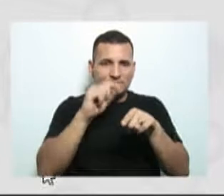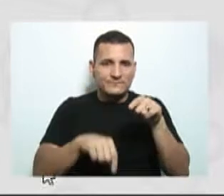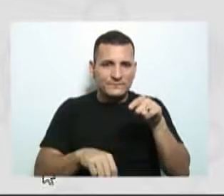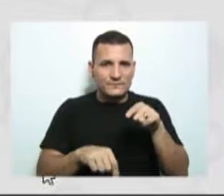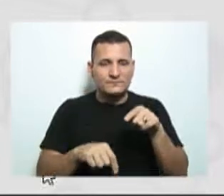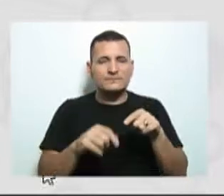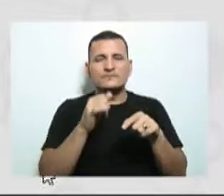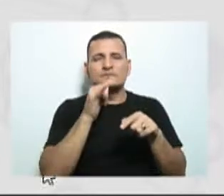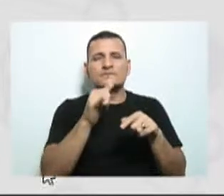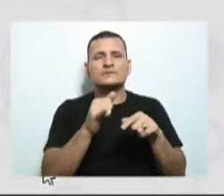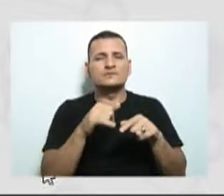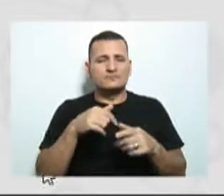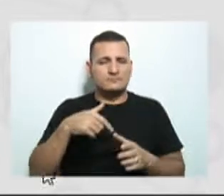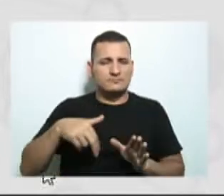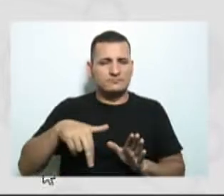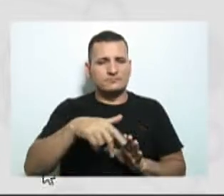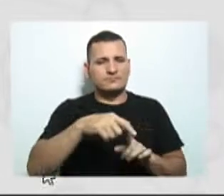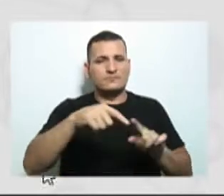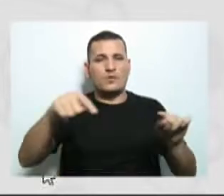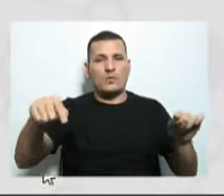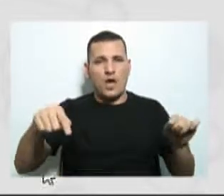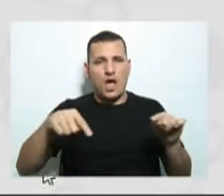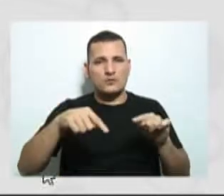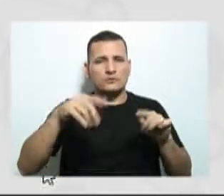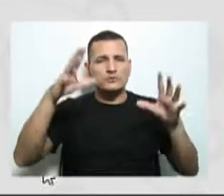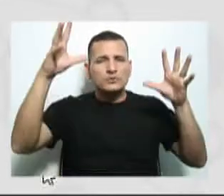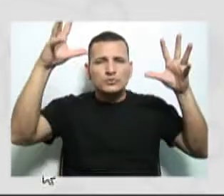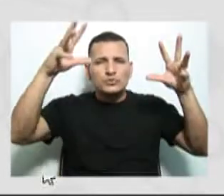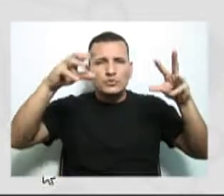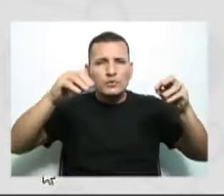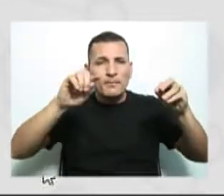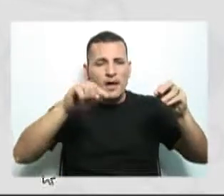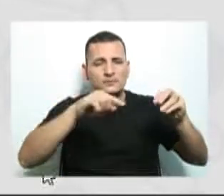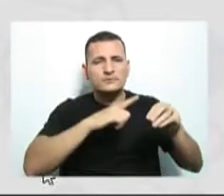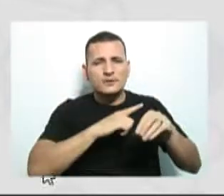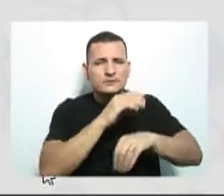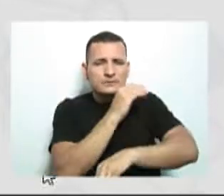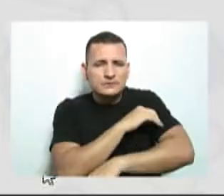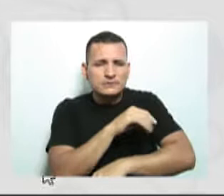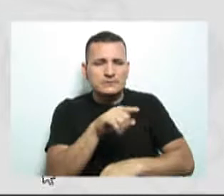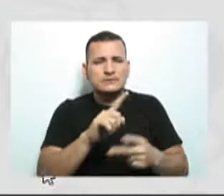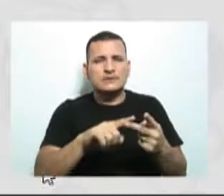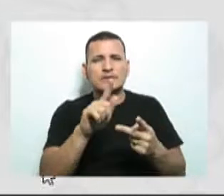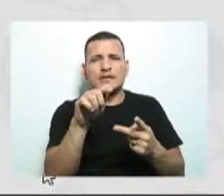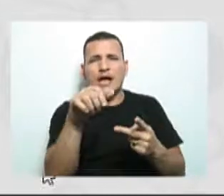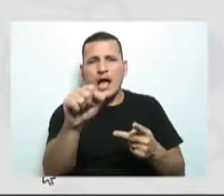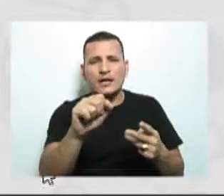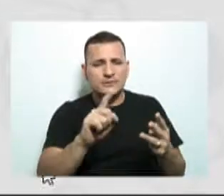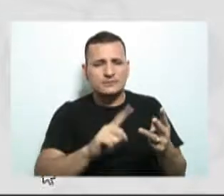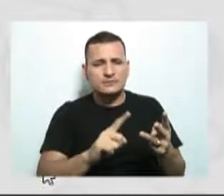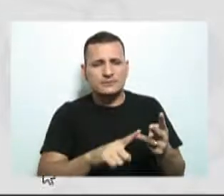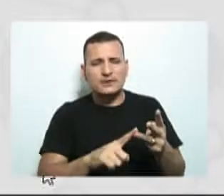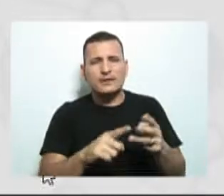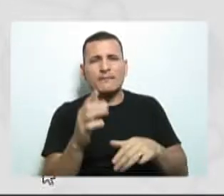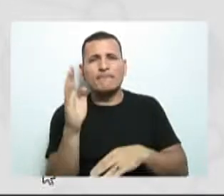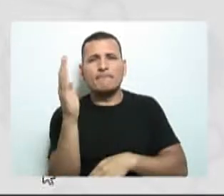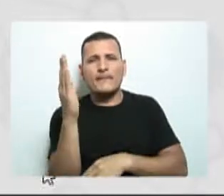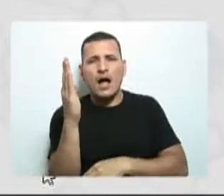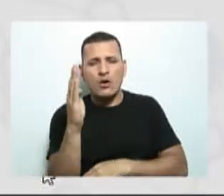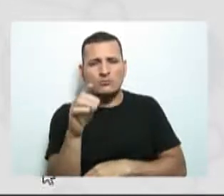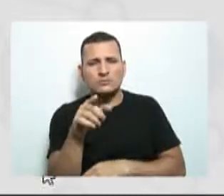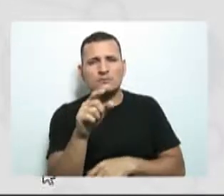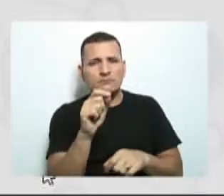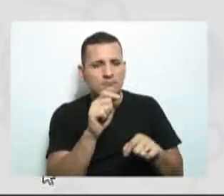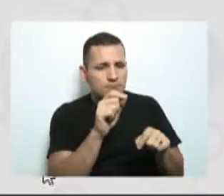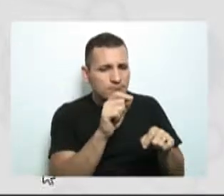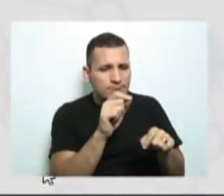escuro e muito frio, onde houvesse uma lamparina e querosene, um aquecedor a gás e um feixe de lenha seca, o que você acenderia